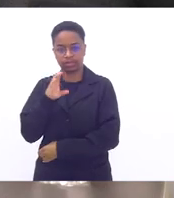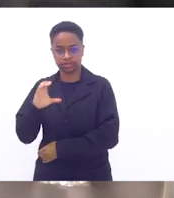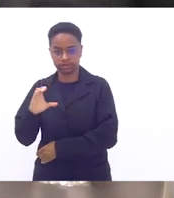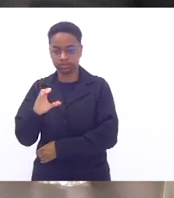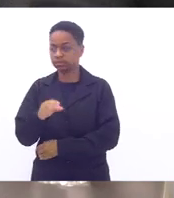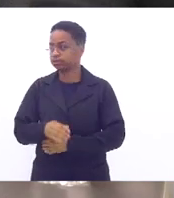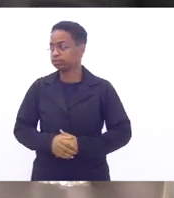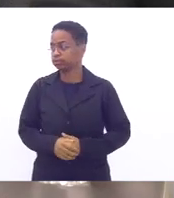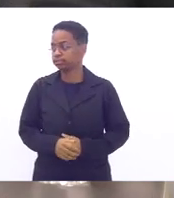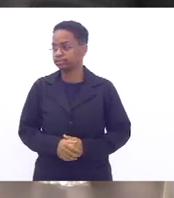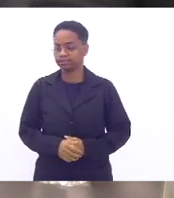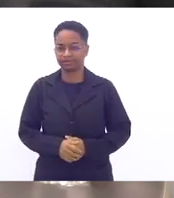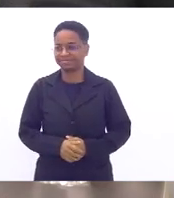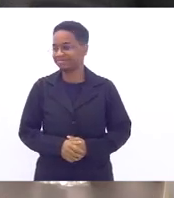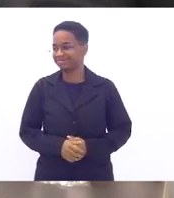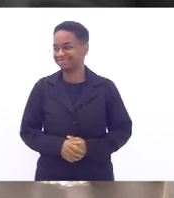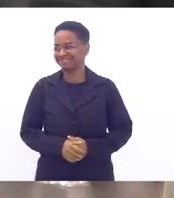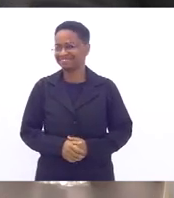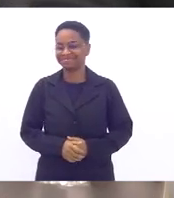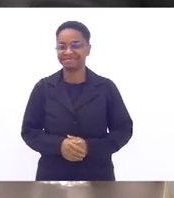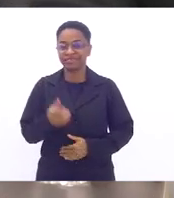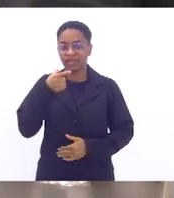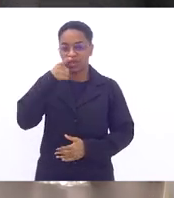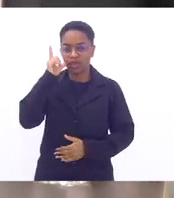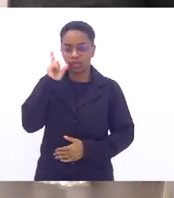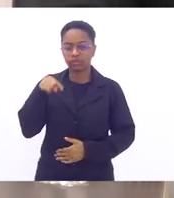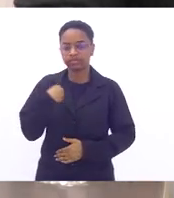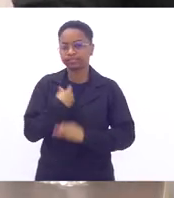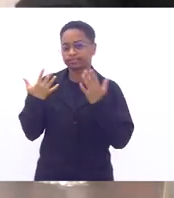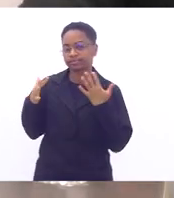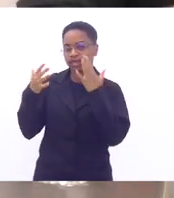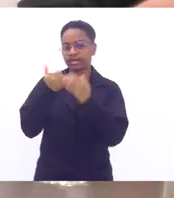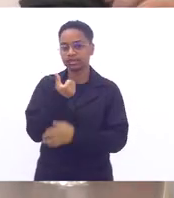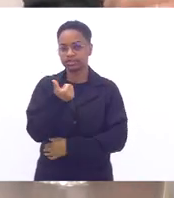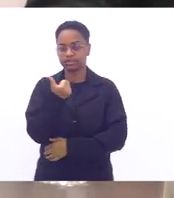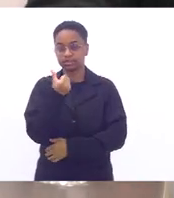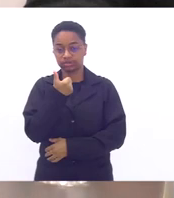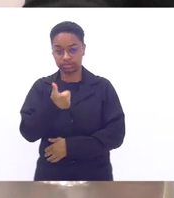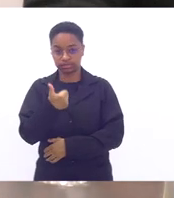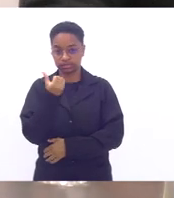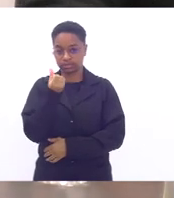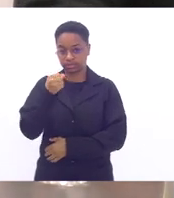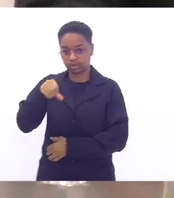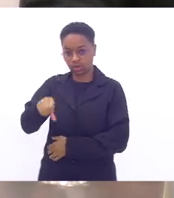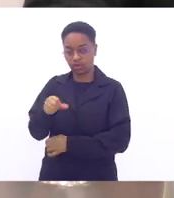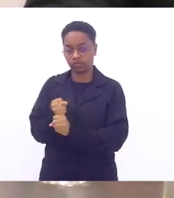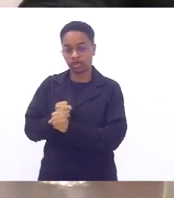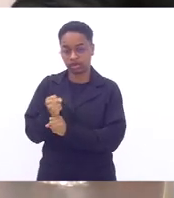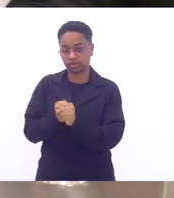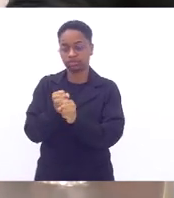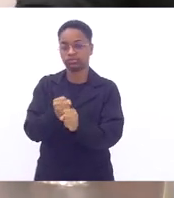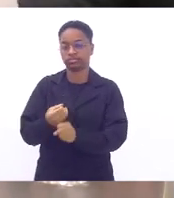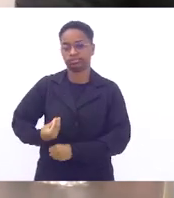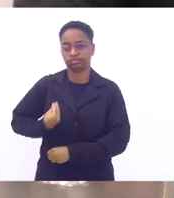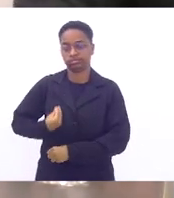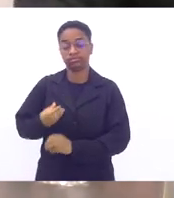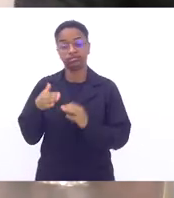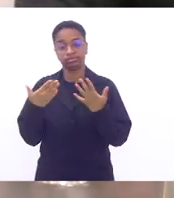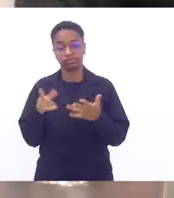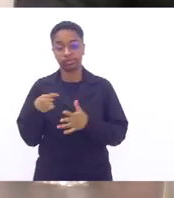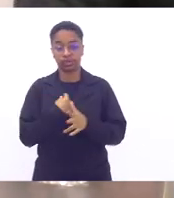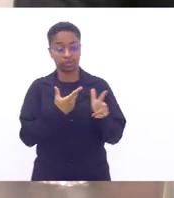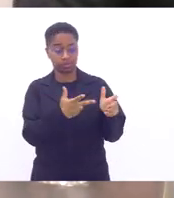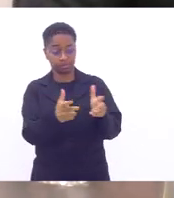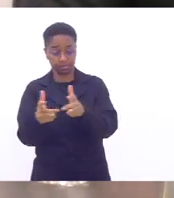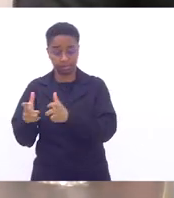Deputado Rodrigo Amorim que ontem celebrou 169 anos de existência então lá nós vemos pessoas